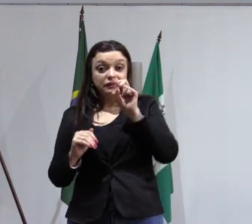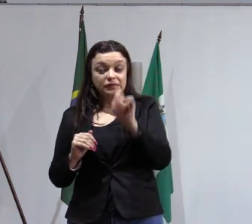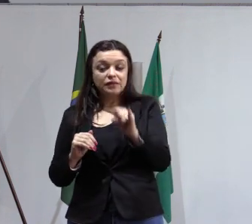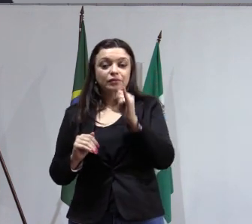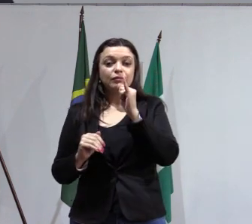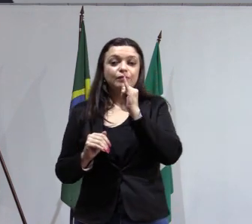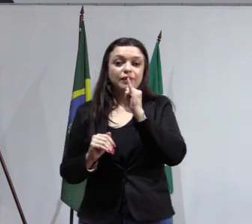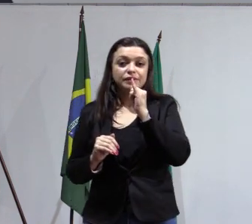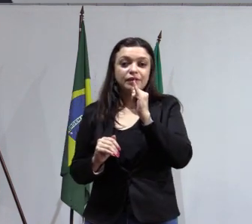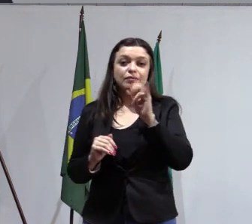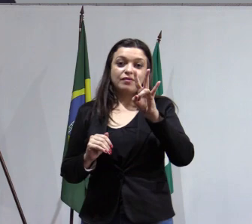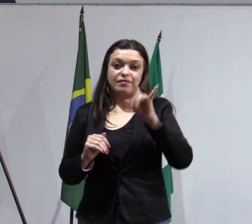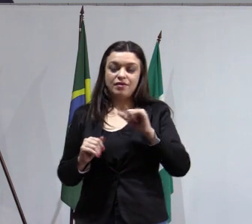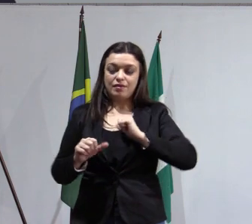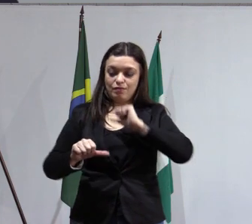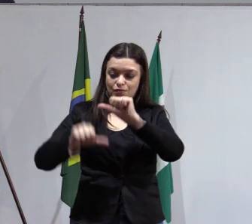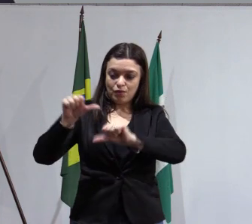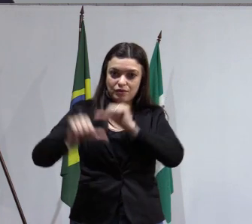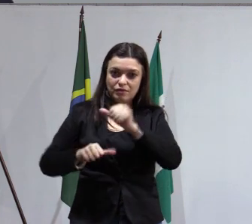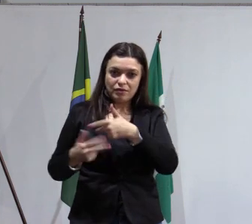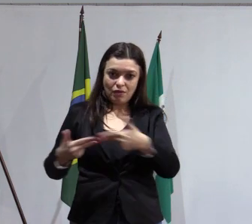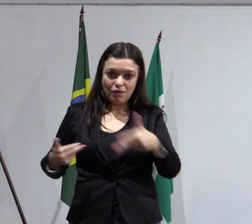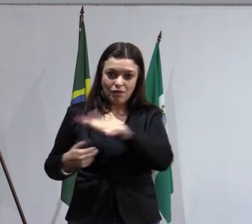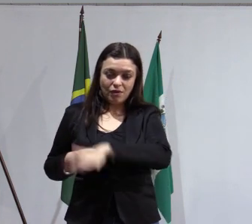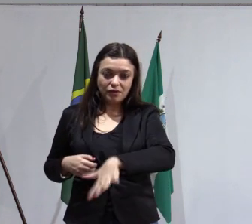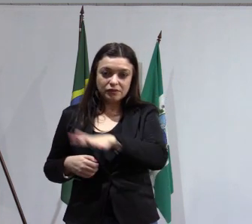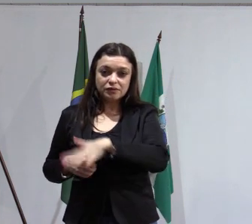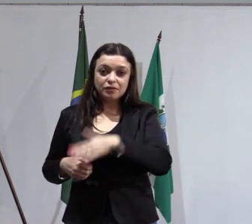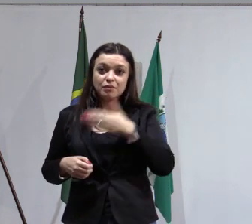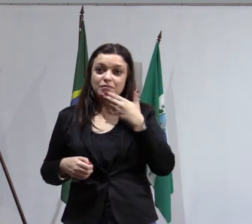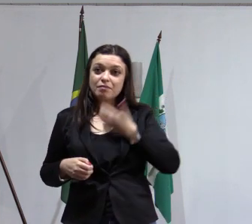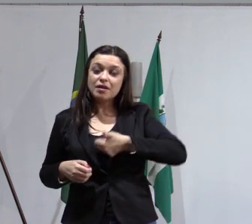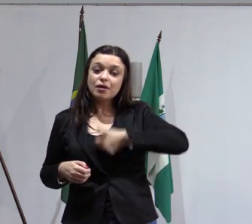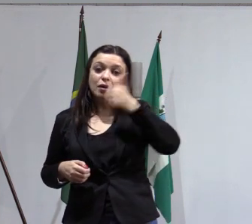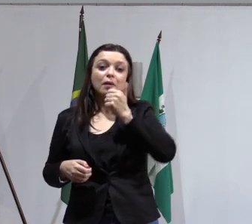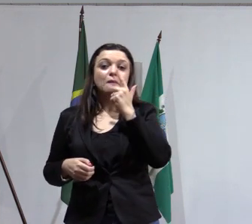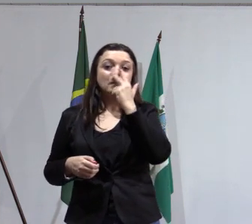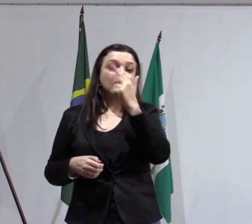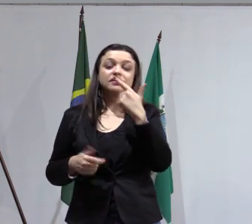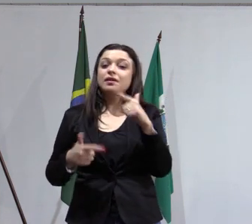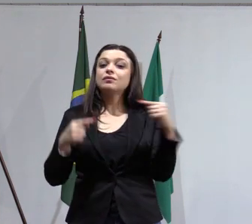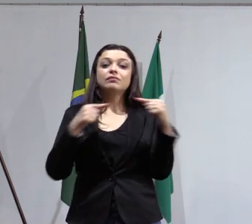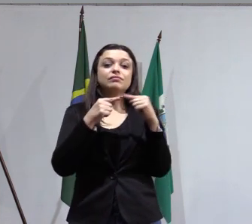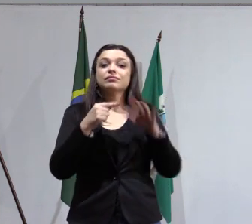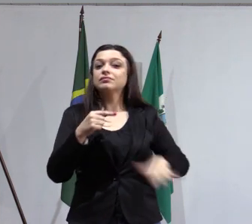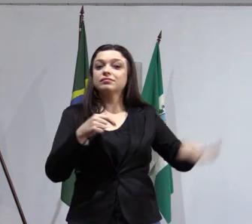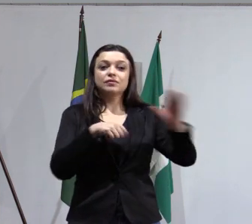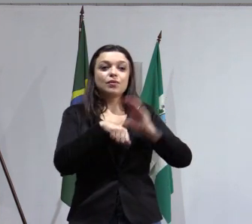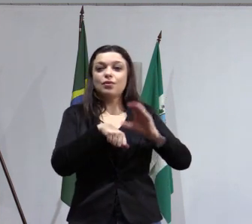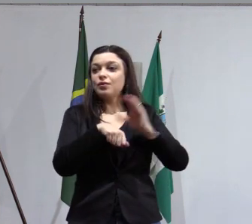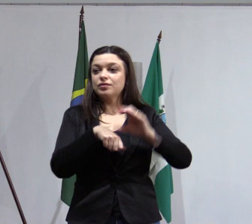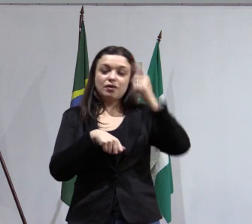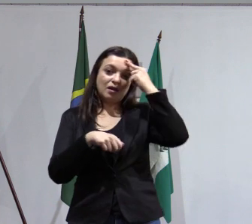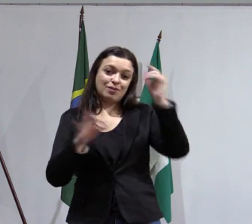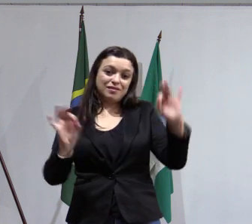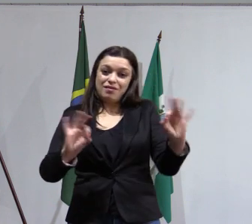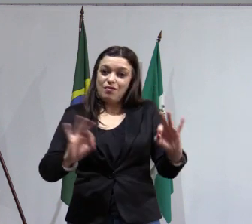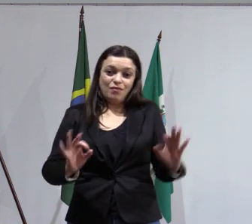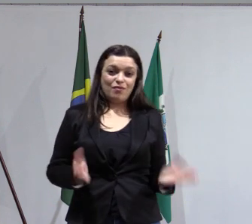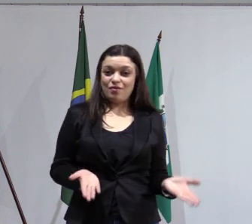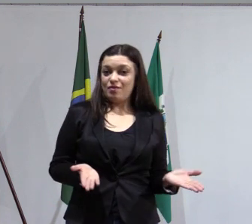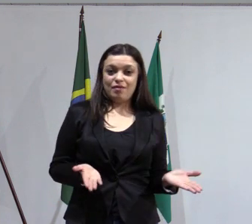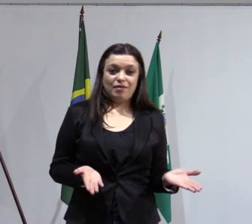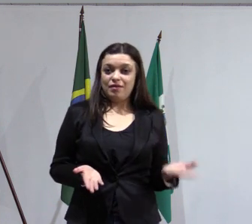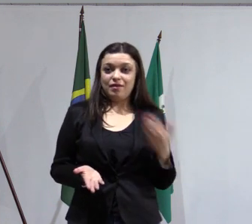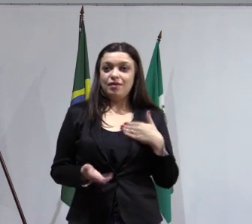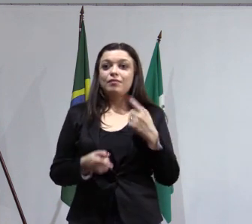com as alterações que seja, de qualquer forma, por melhor que ele seja, ele não atende os anseios dos cursos de graduação. Não atende porque